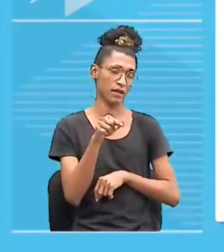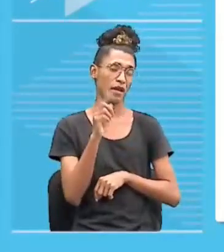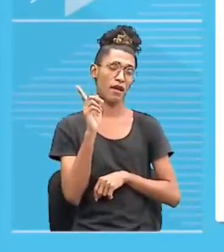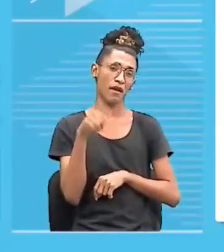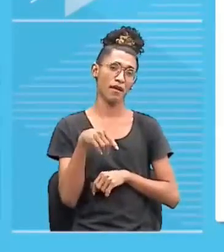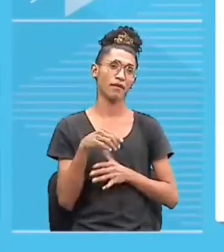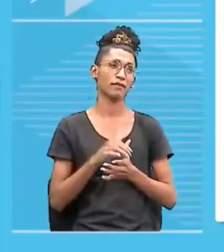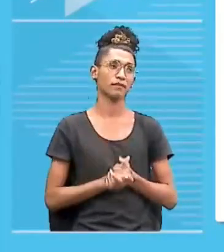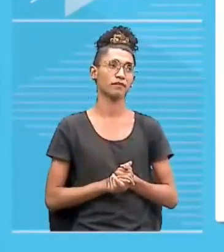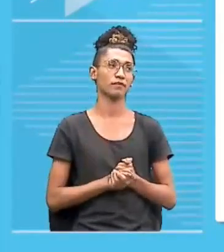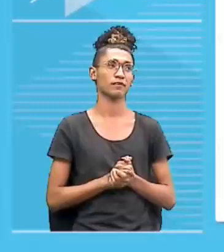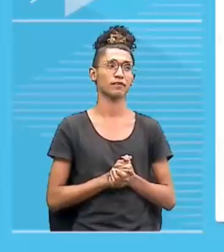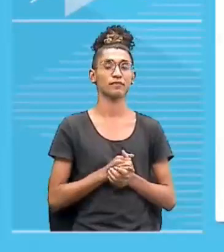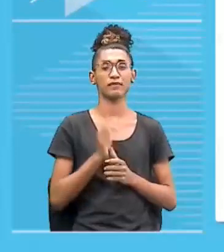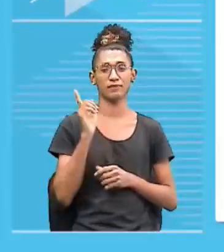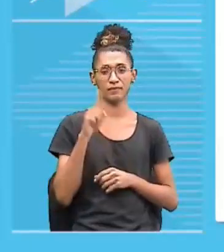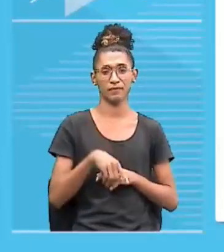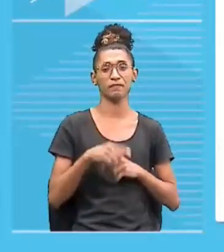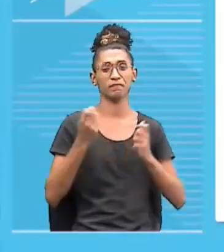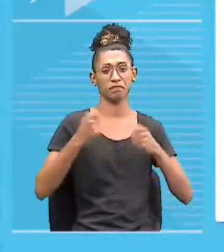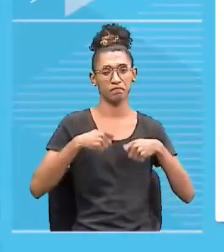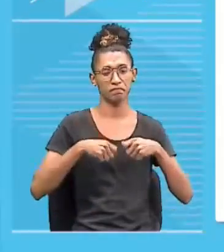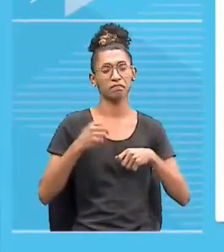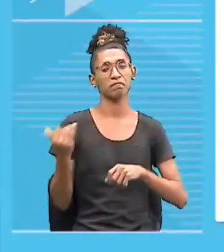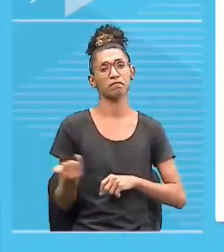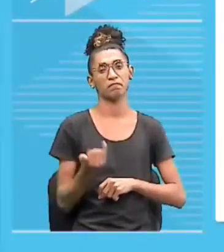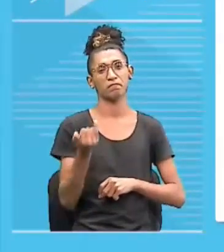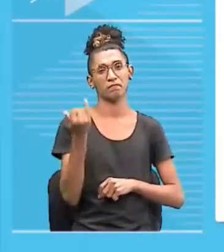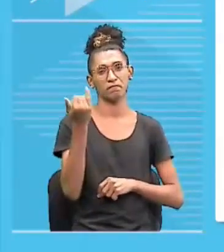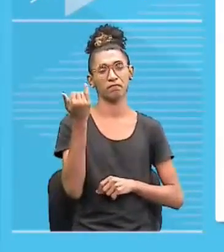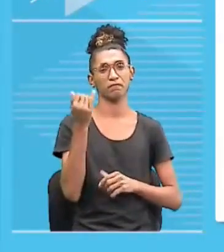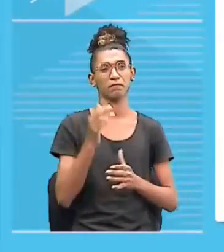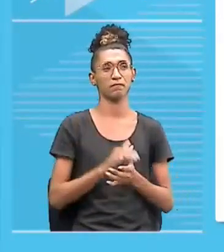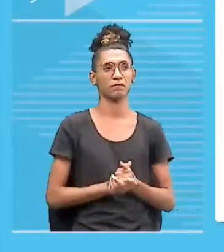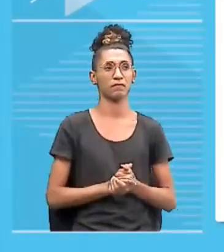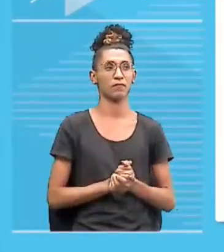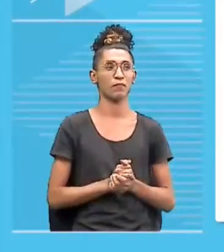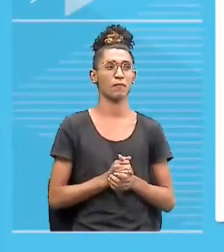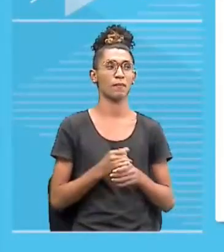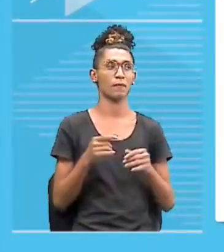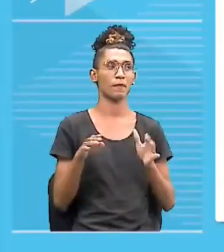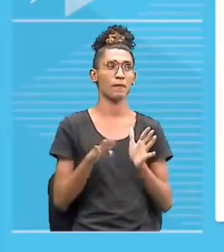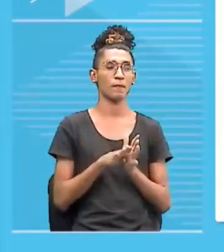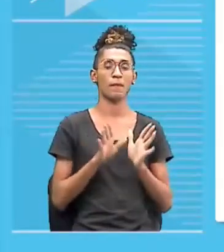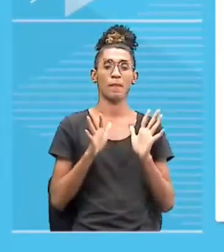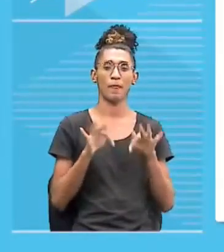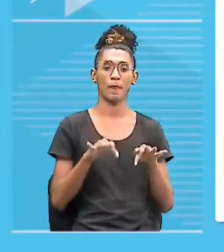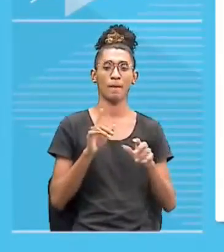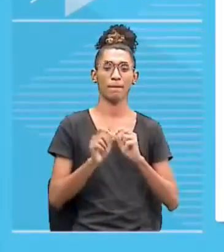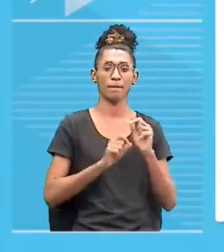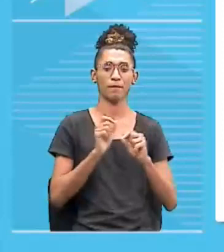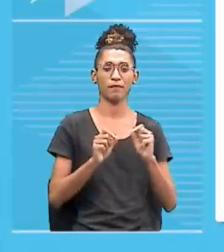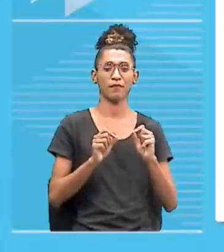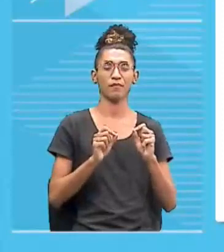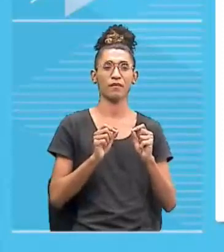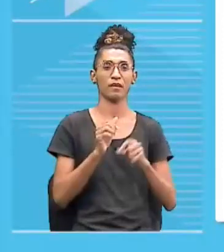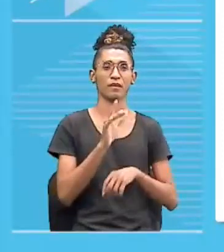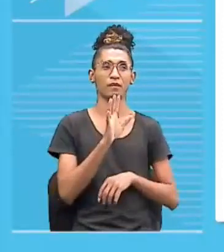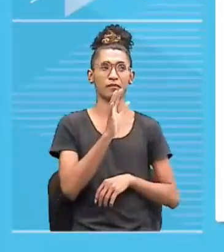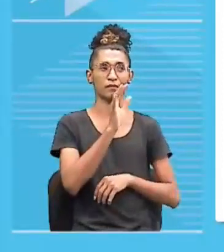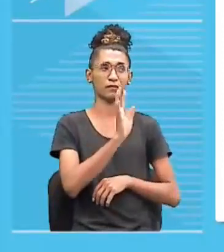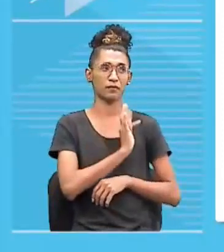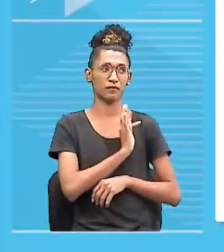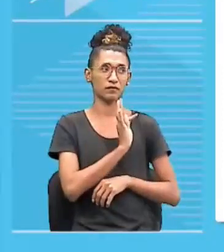está é algo de extrema necessidade. Está chegando ao fim a era dos